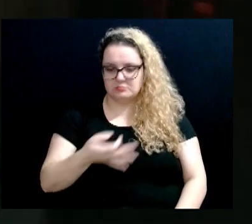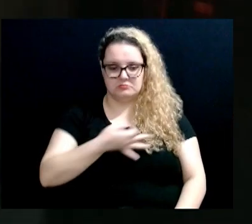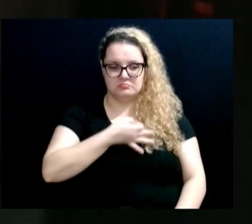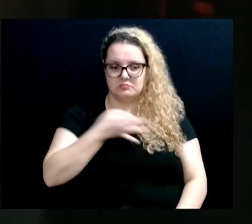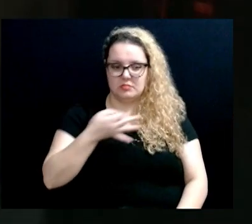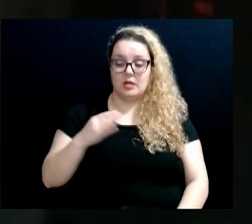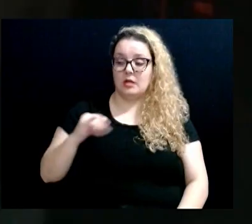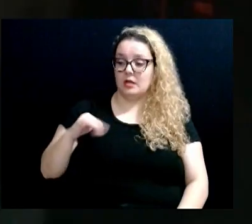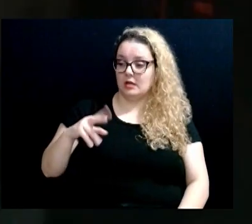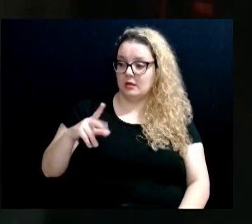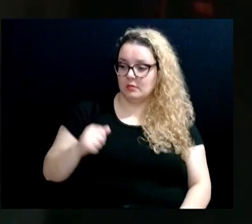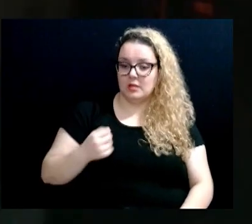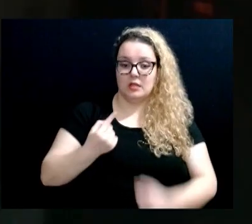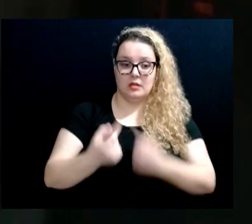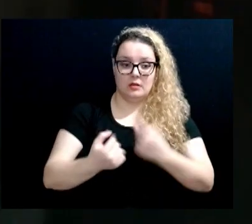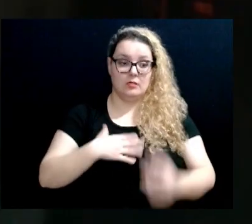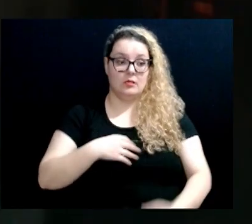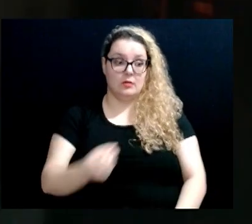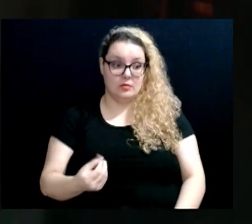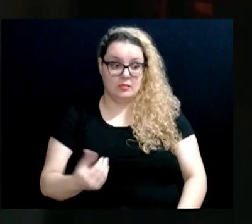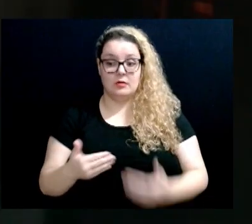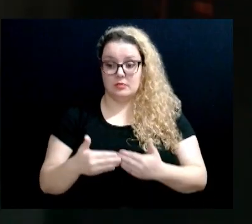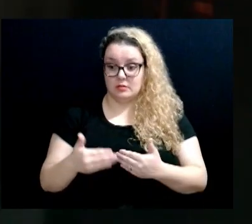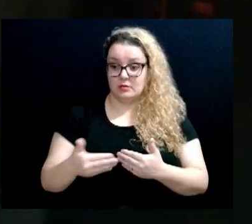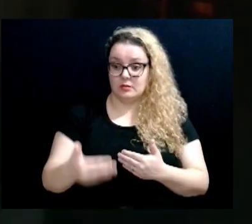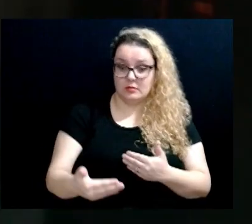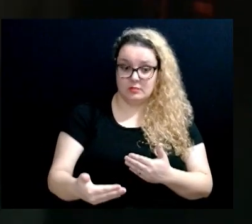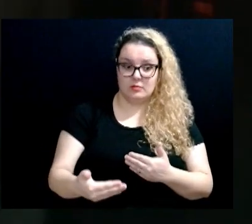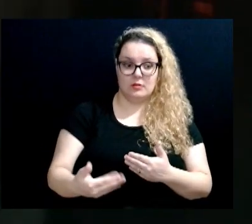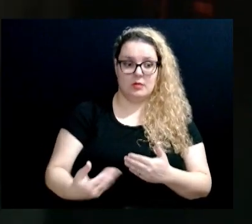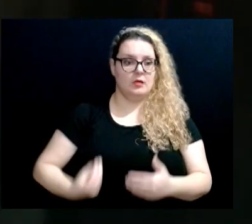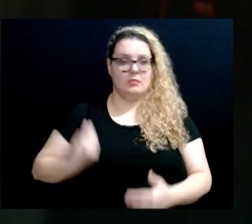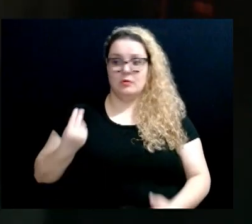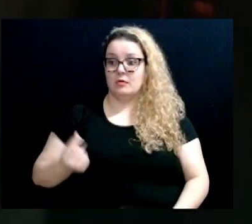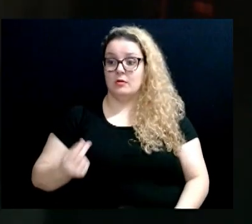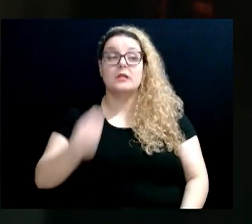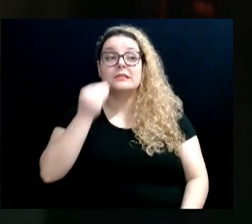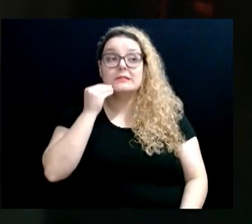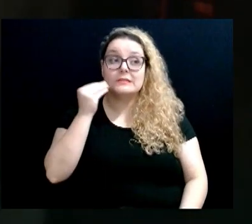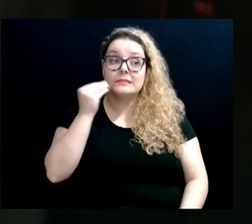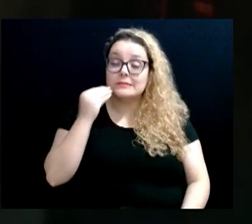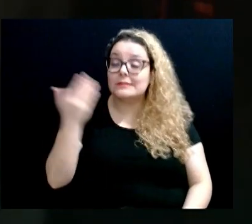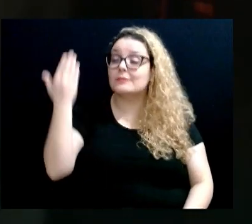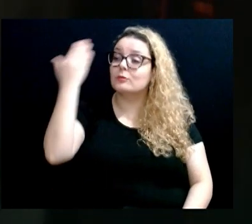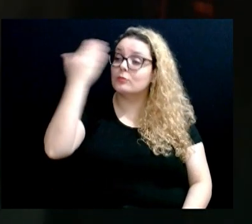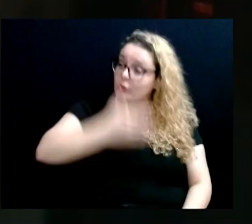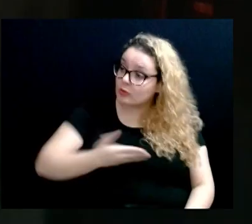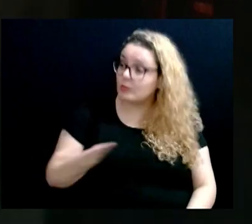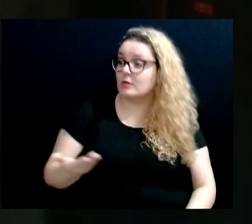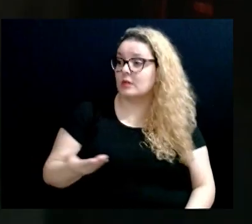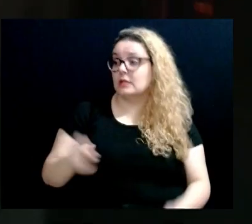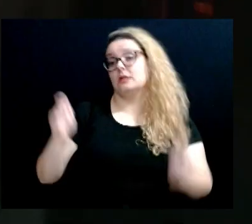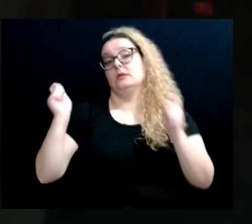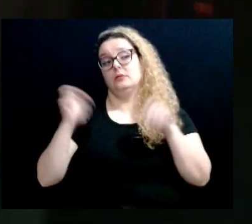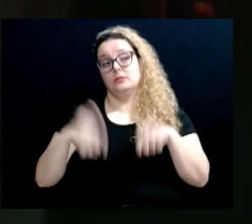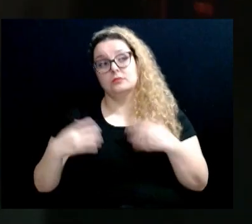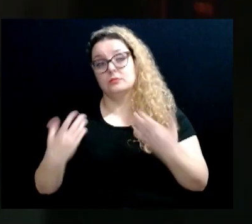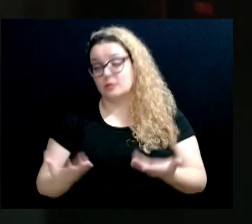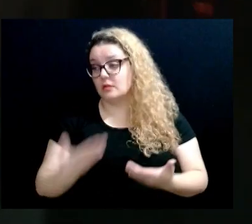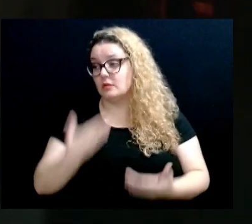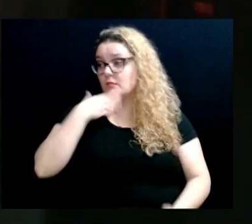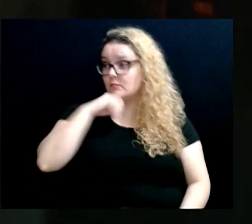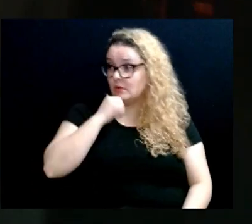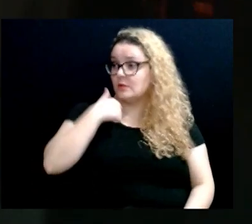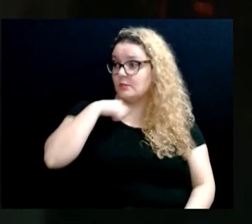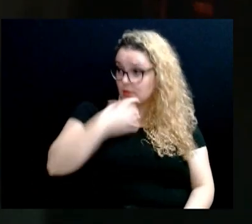passam a vida toda tentando provar que são suficientes para os pais, né, que vivem